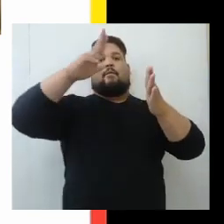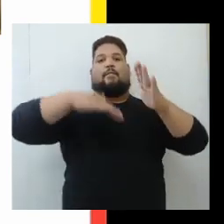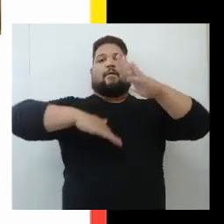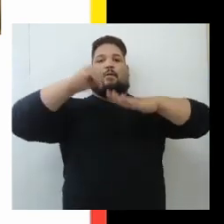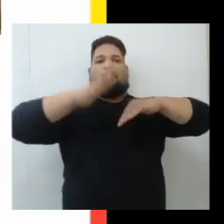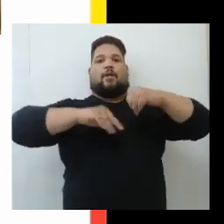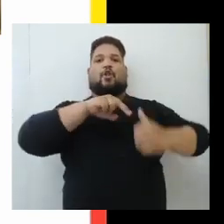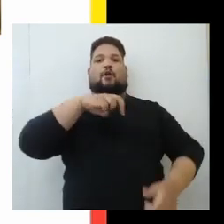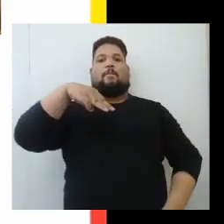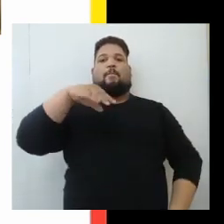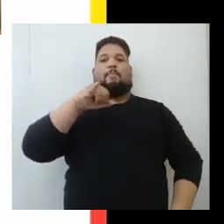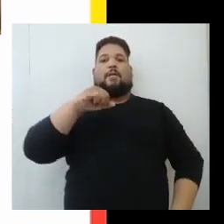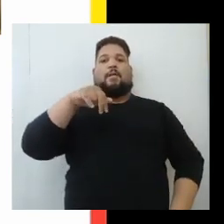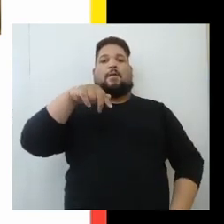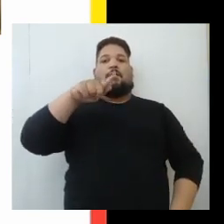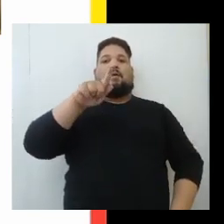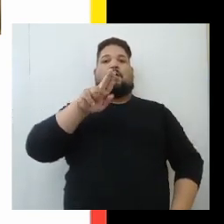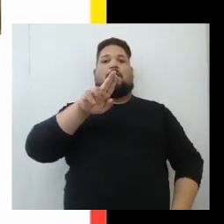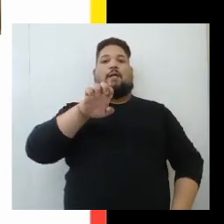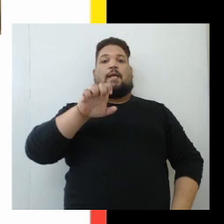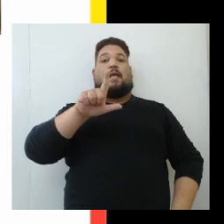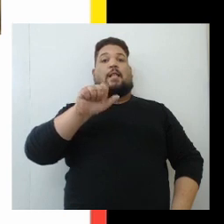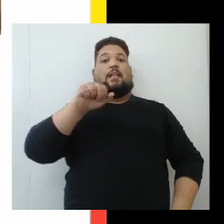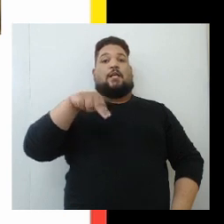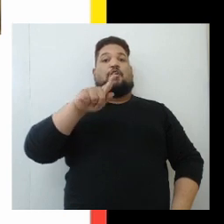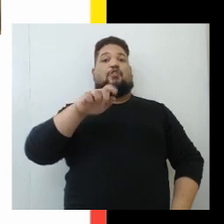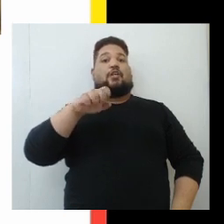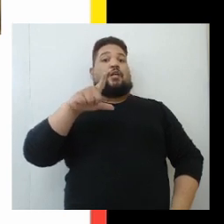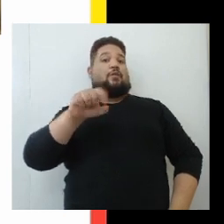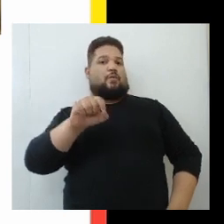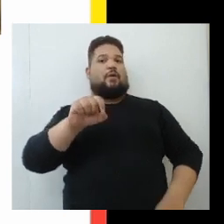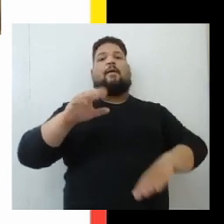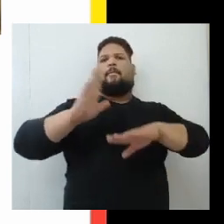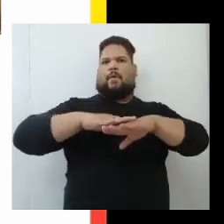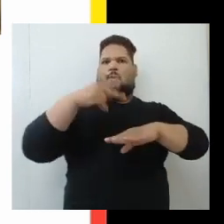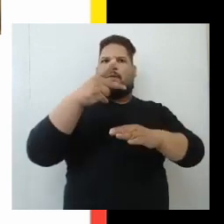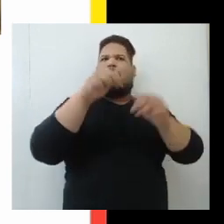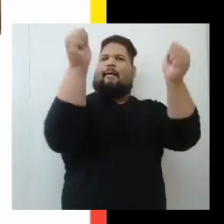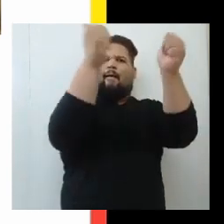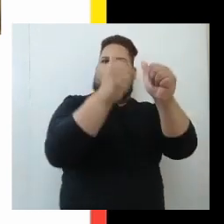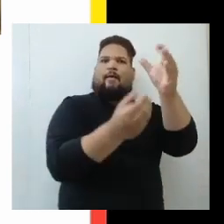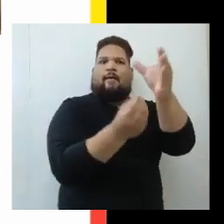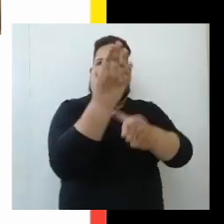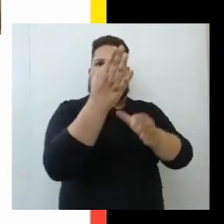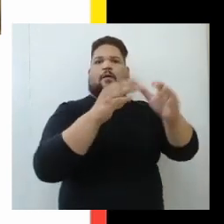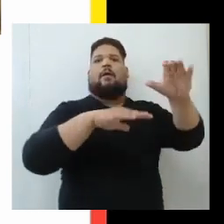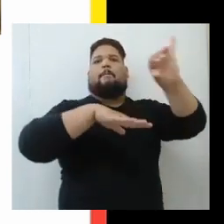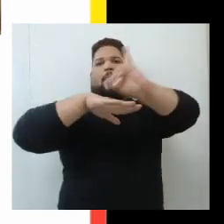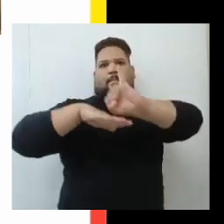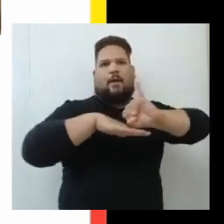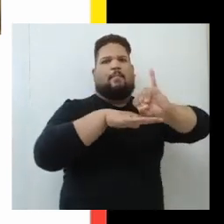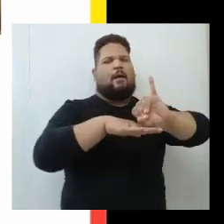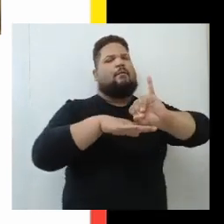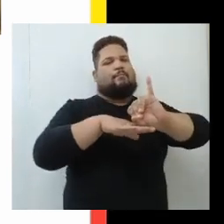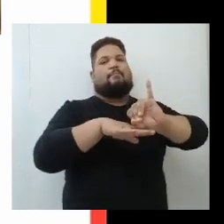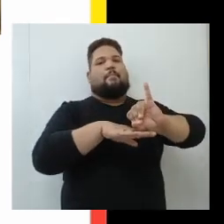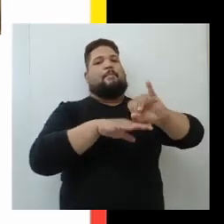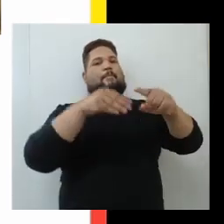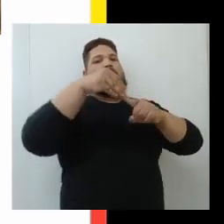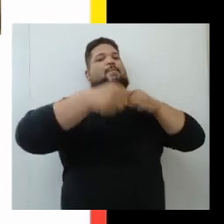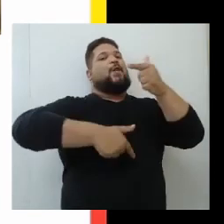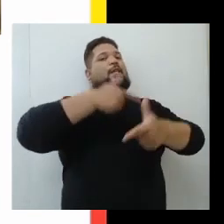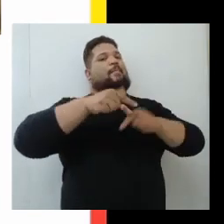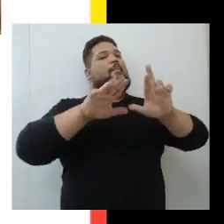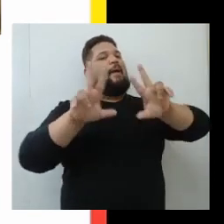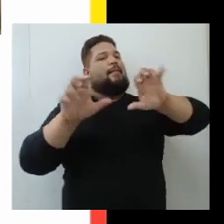Miguel Ângelo. Na verdade, Miguel Ângelo se destaca mais por ser escultor, mas isso é uma outra história.